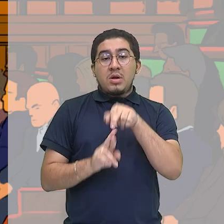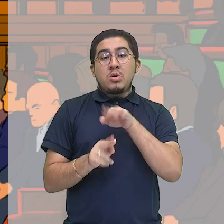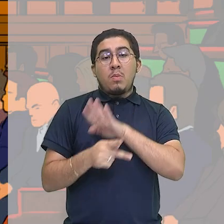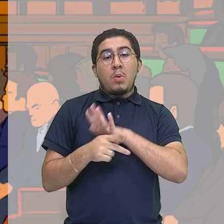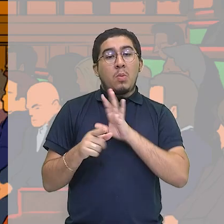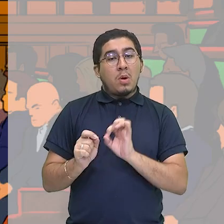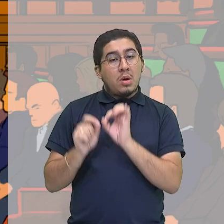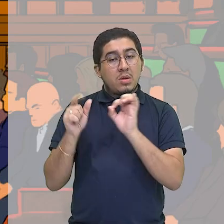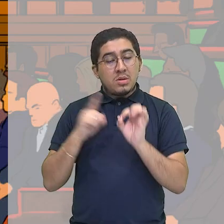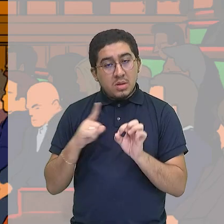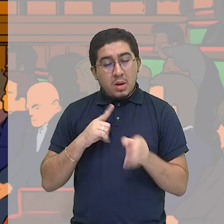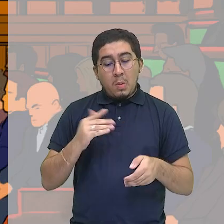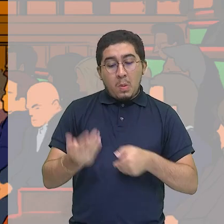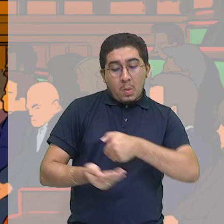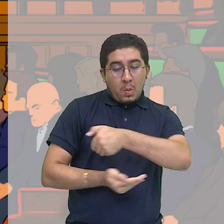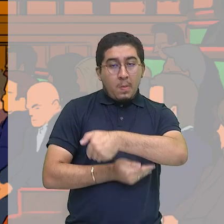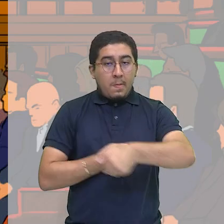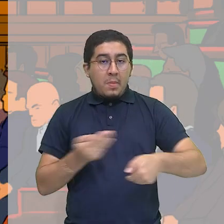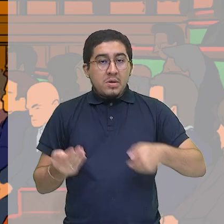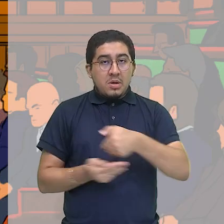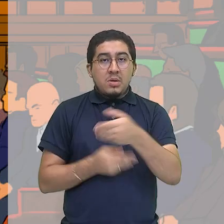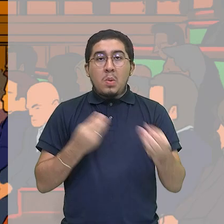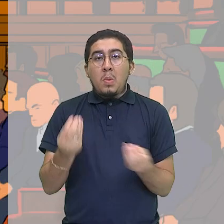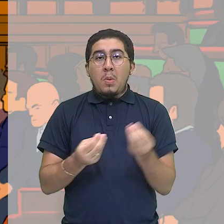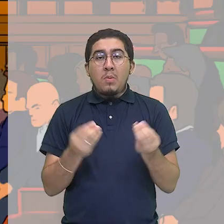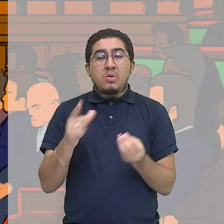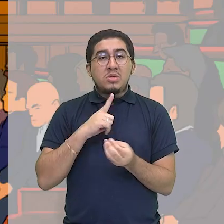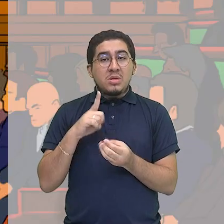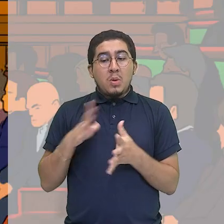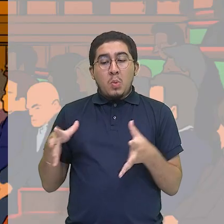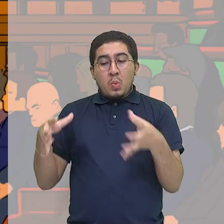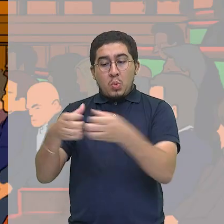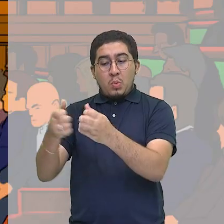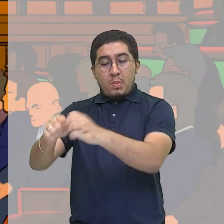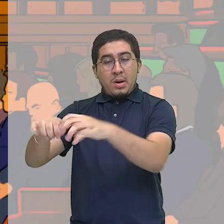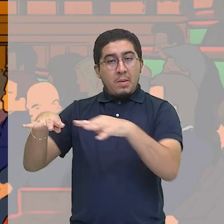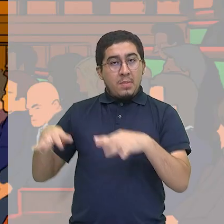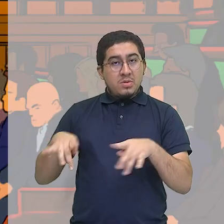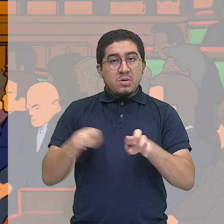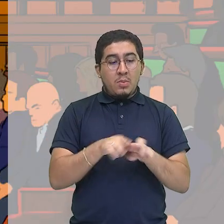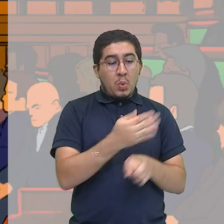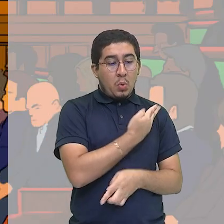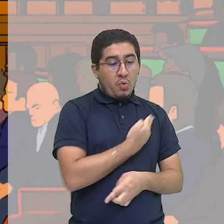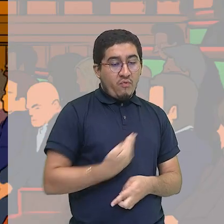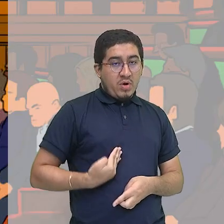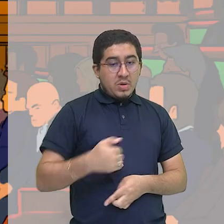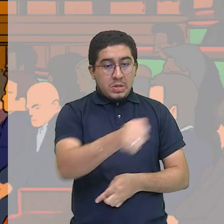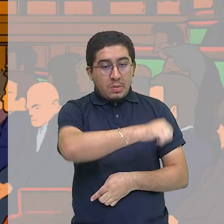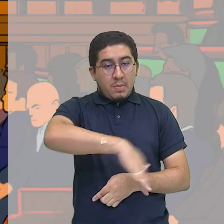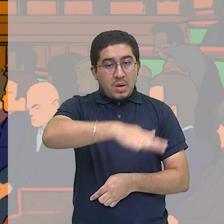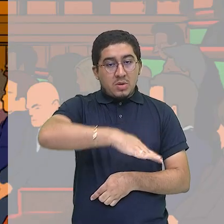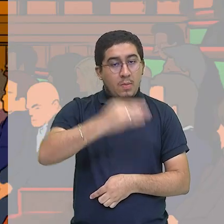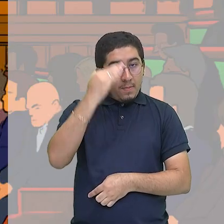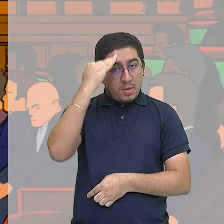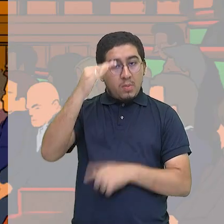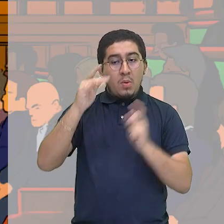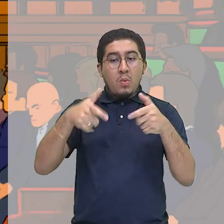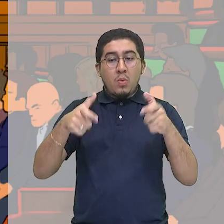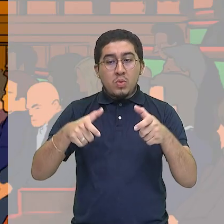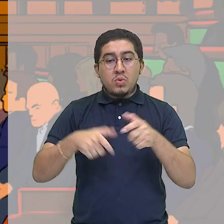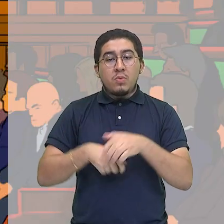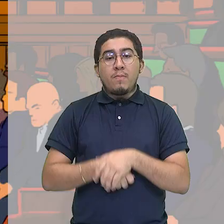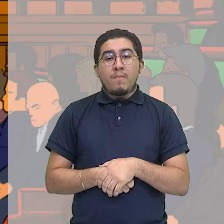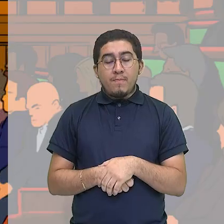forma compartilhada entre o parlamento e o governo, com ênfase, vejam bem,